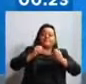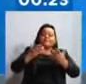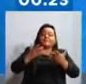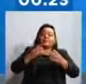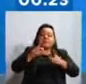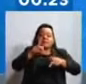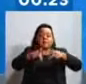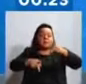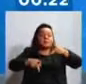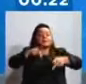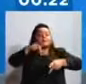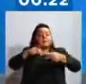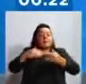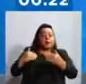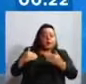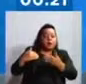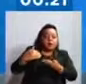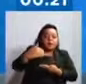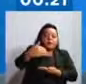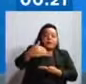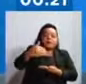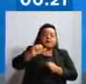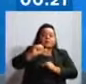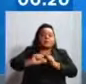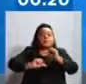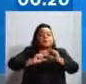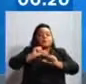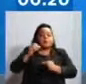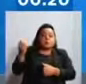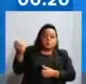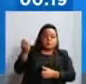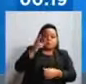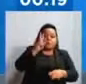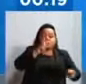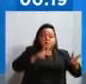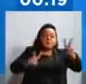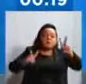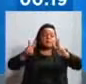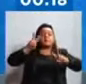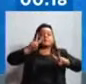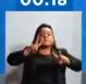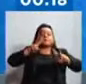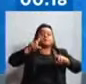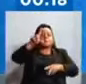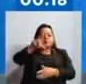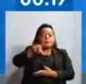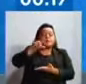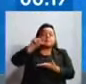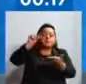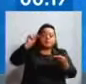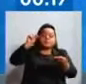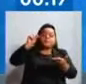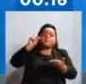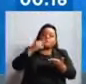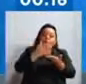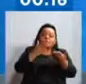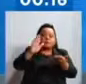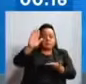população comece a mudar, a ter uma nova visão em escolher os seus